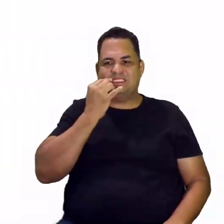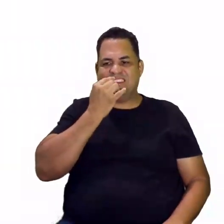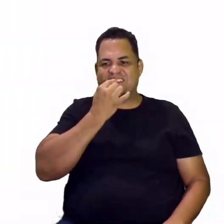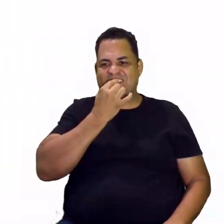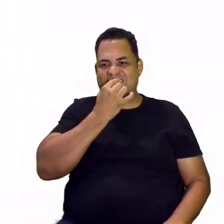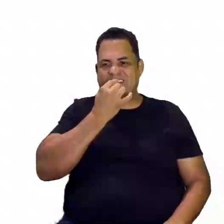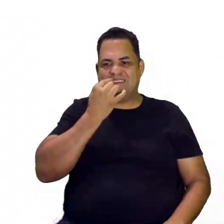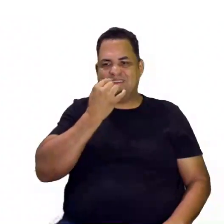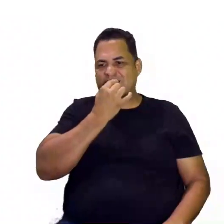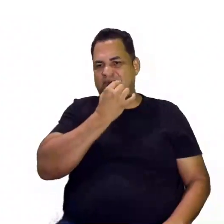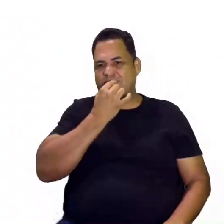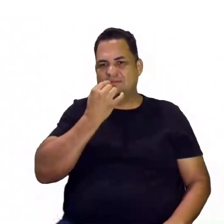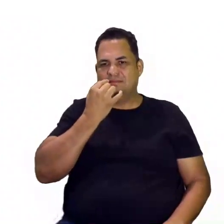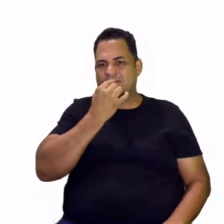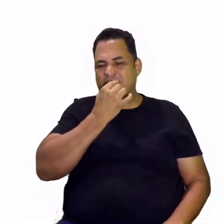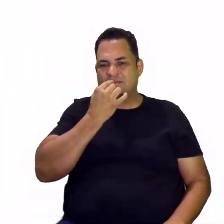dentes,